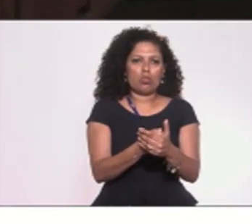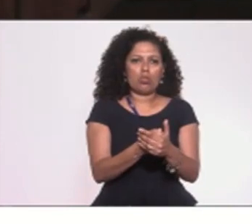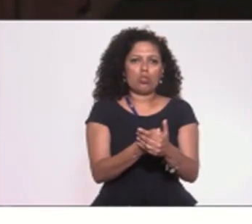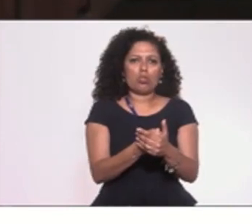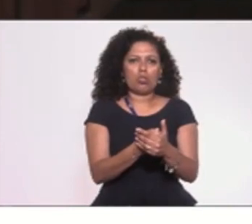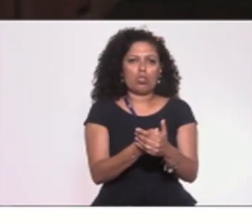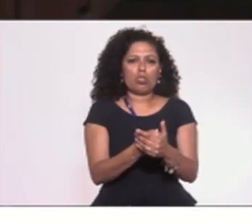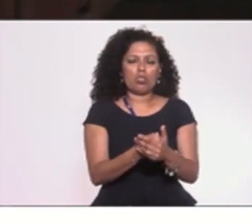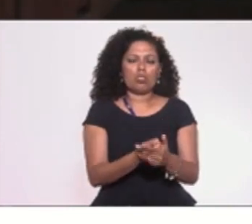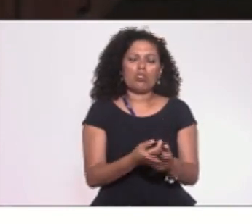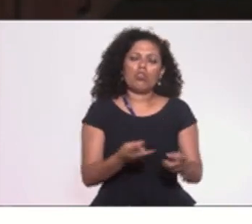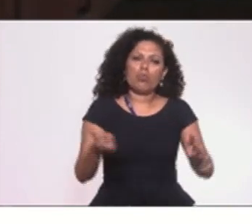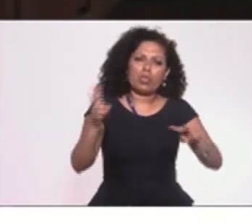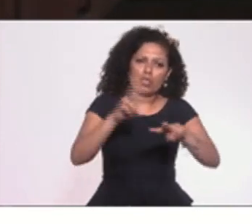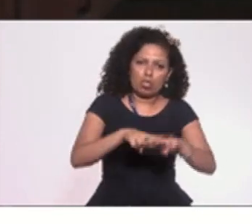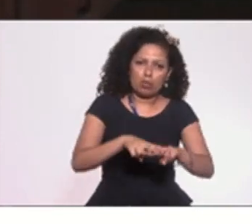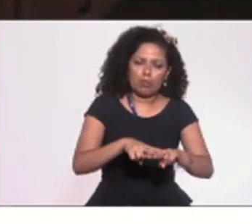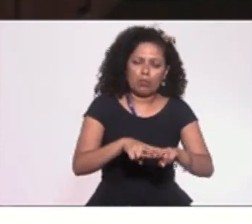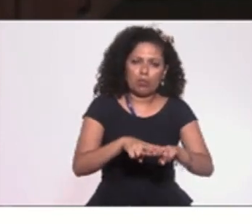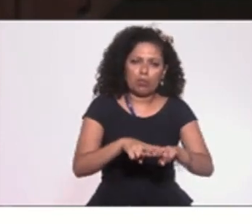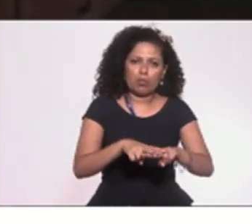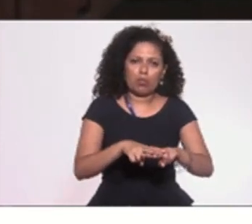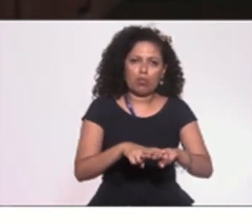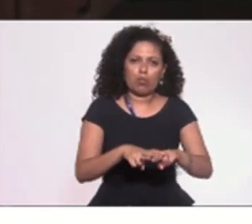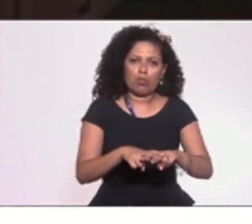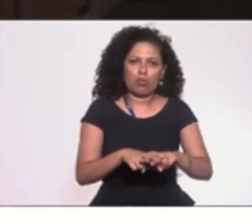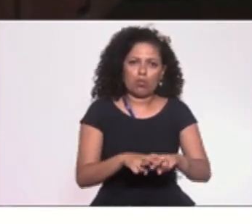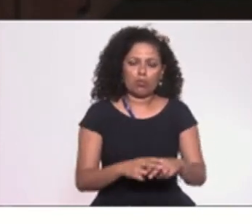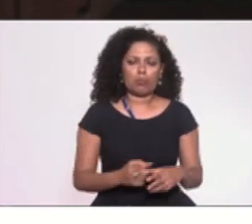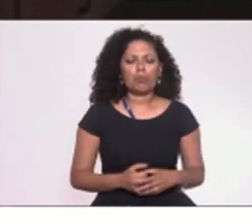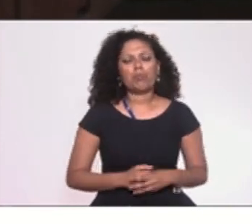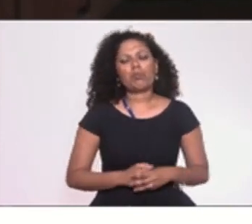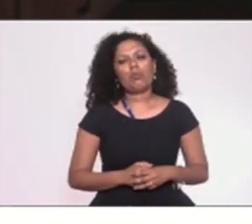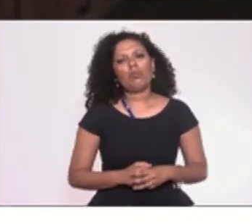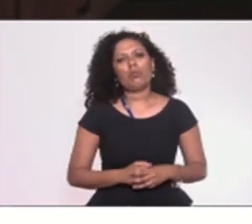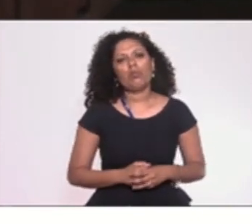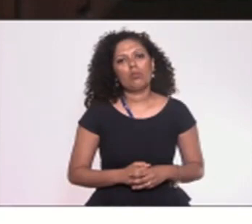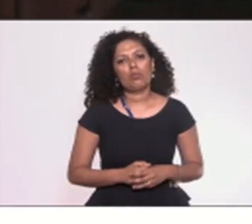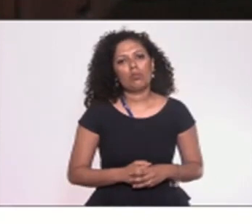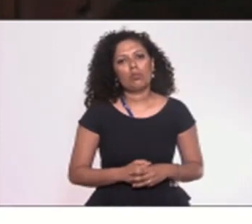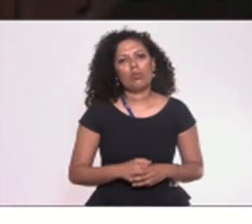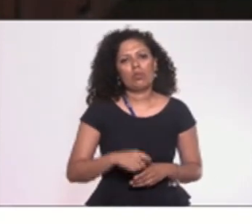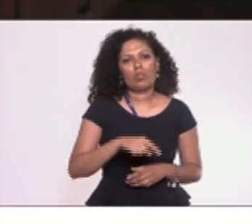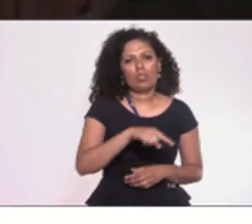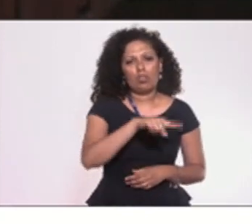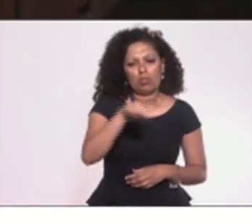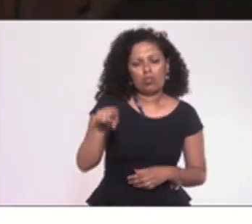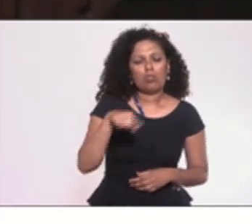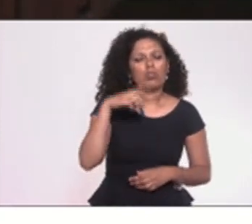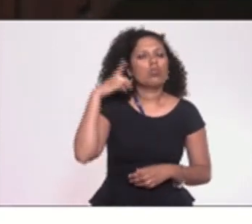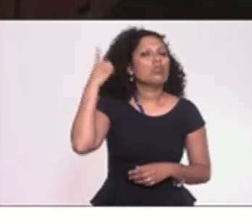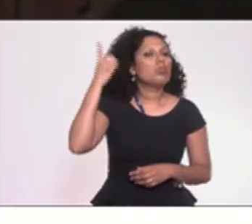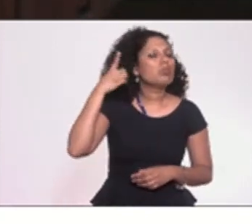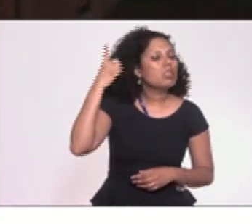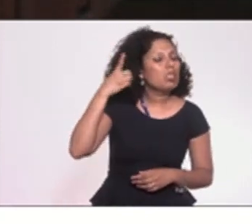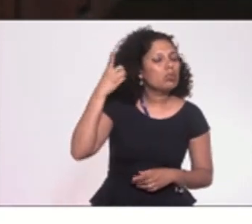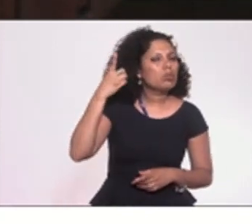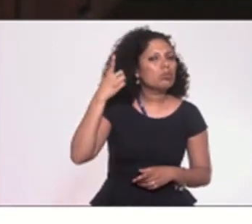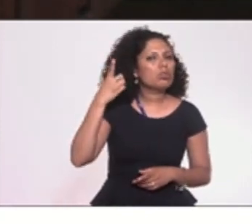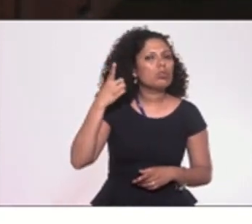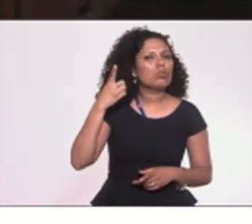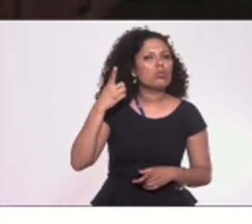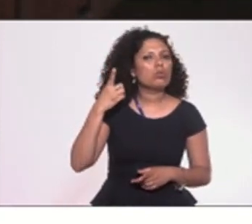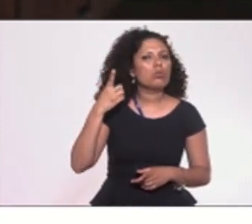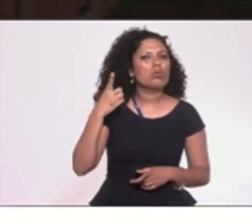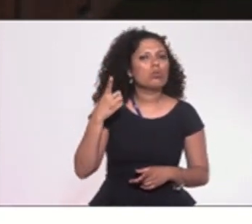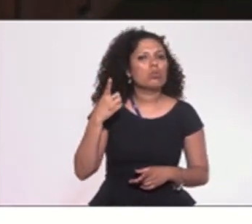de liberdade, função de seus votos emitidos. E que os senhores parlamentares